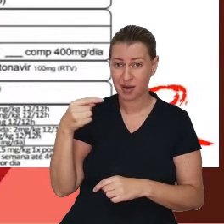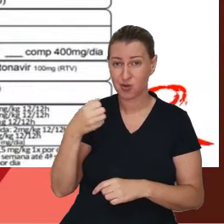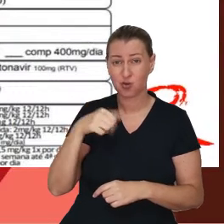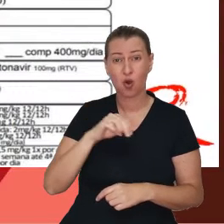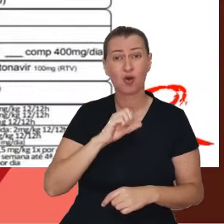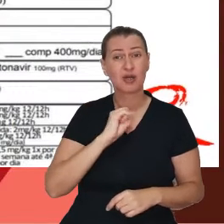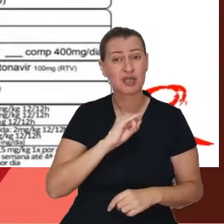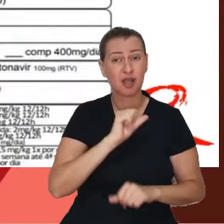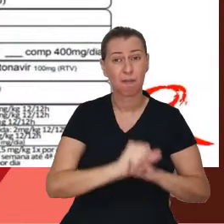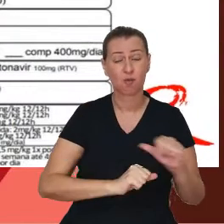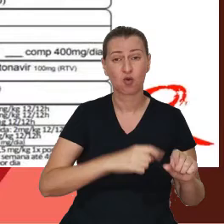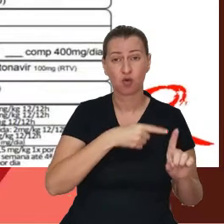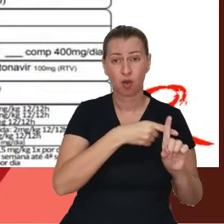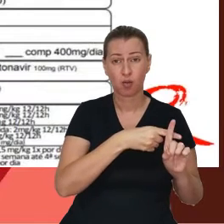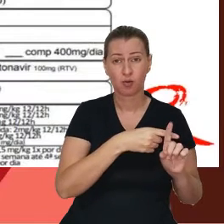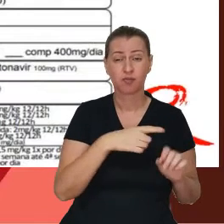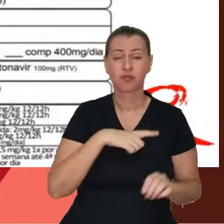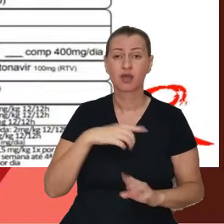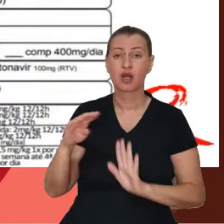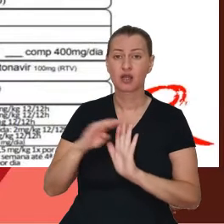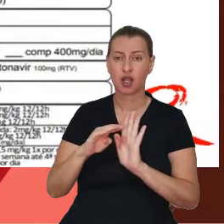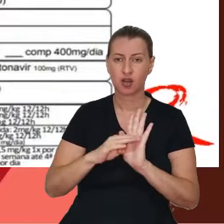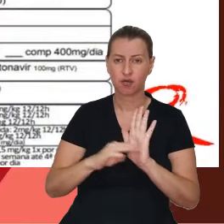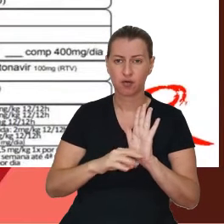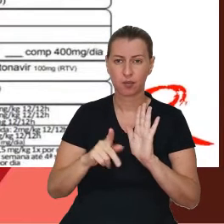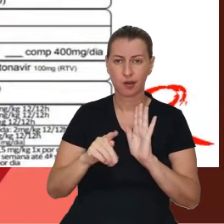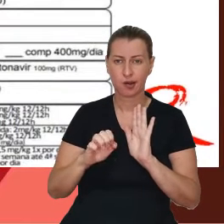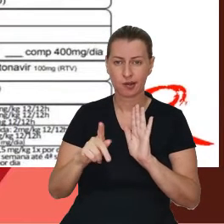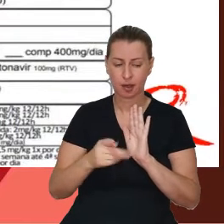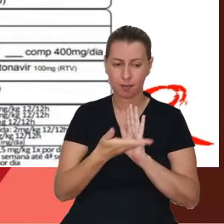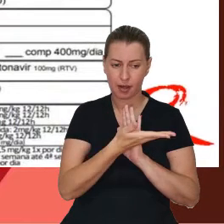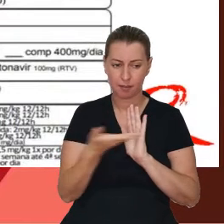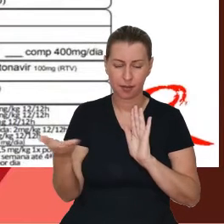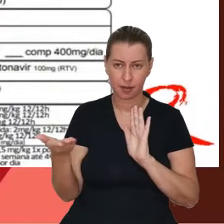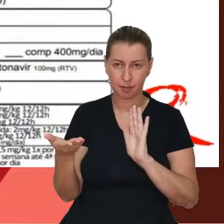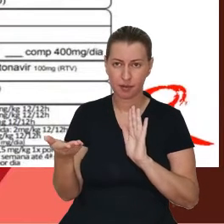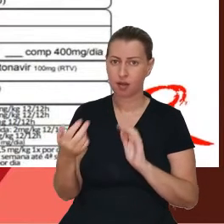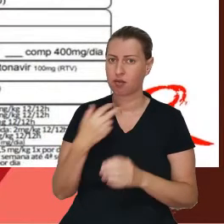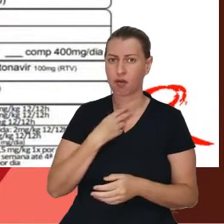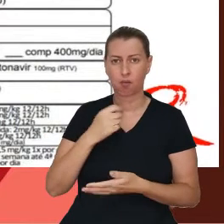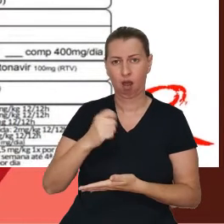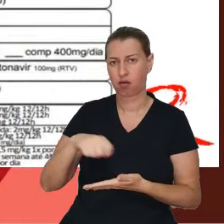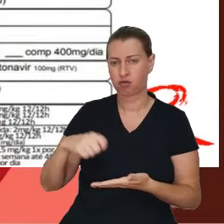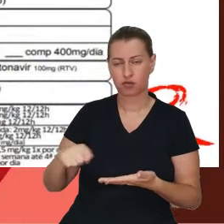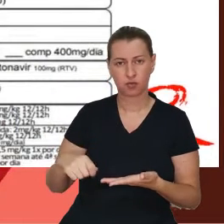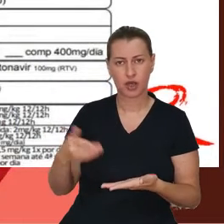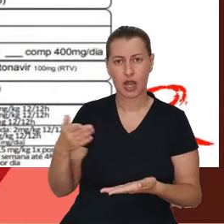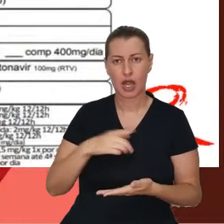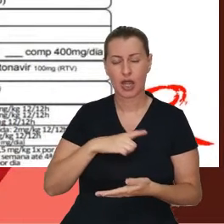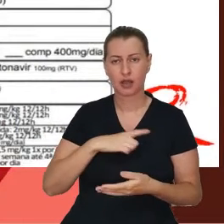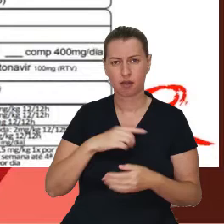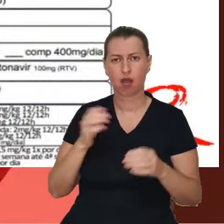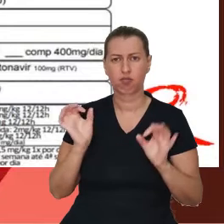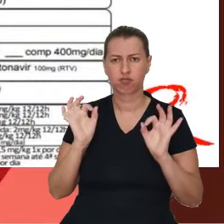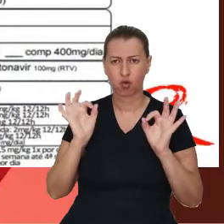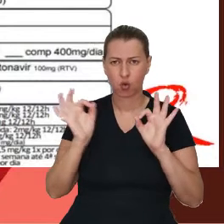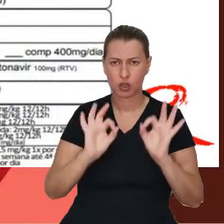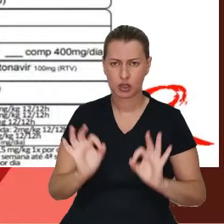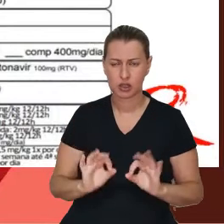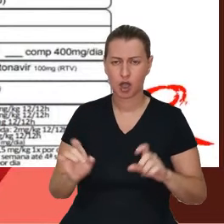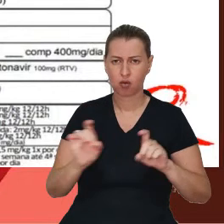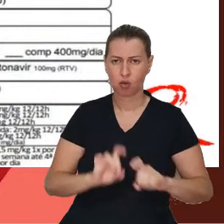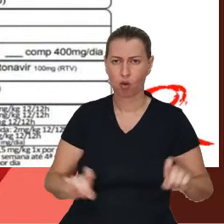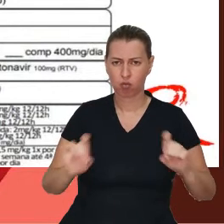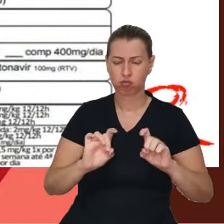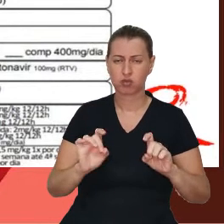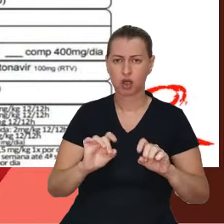Esse aqui é o formulário da PEP, ele não pode ser um formulário manuscrito, né? É um formulário padrão